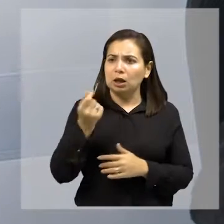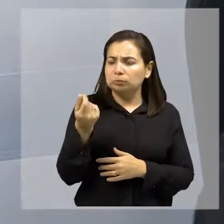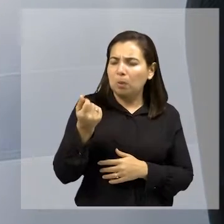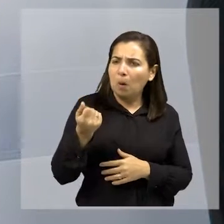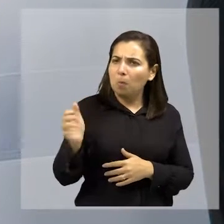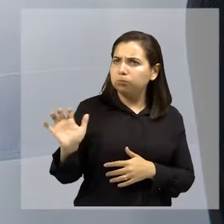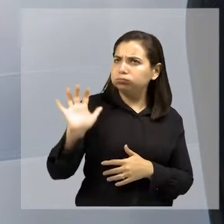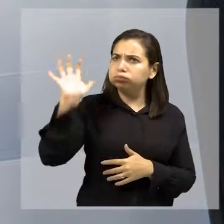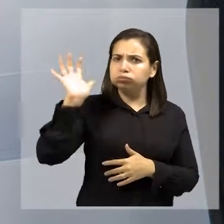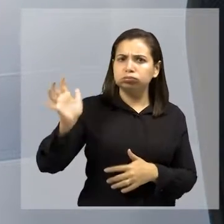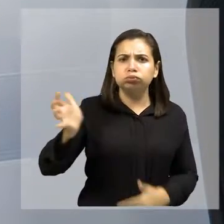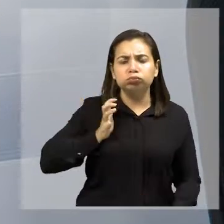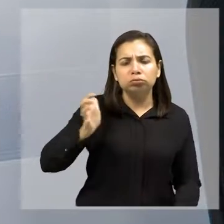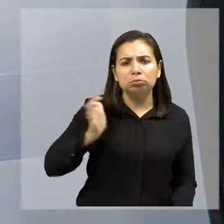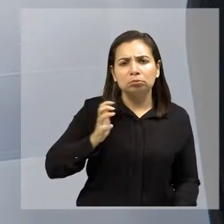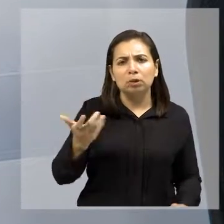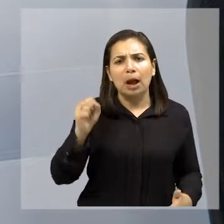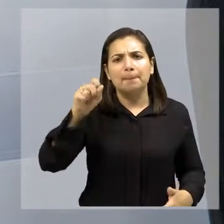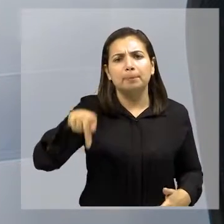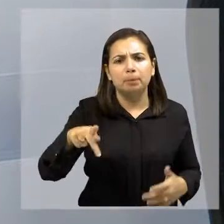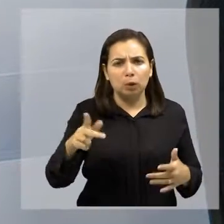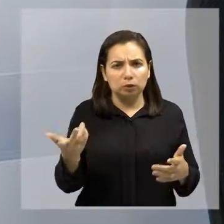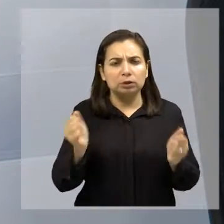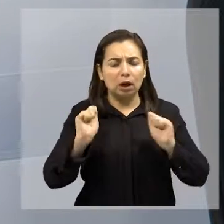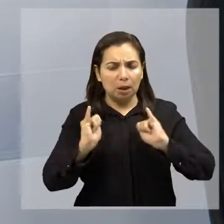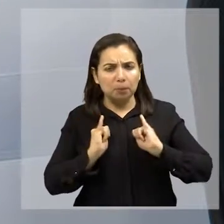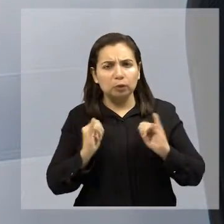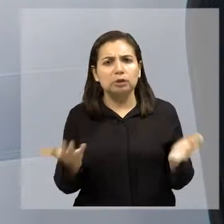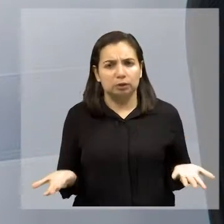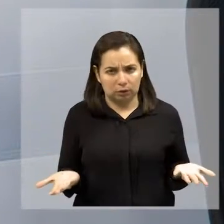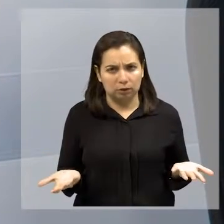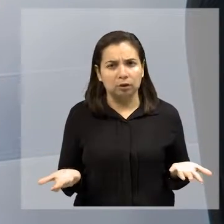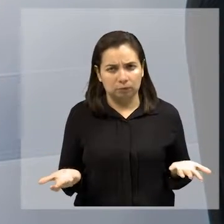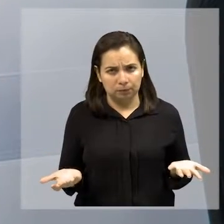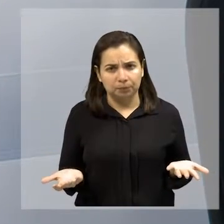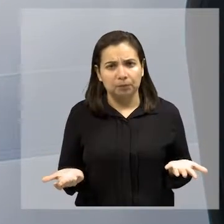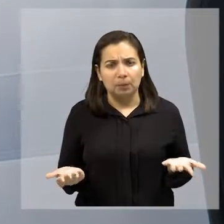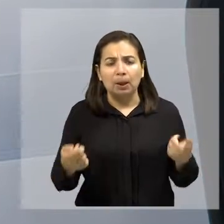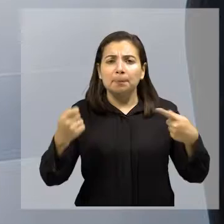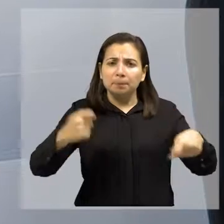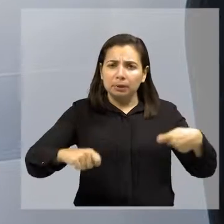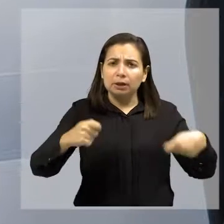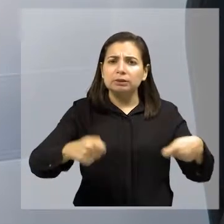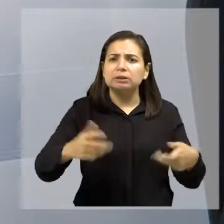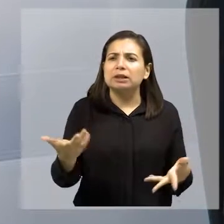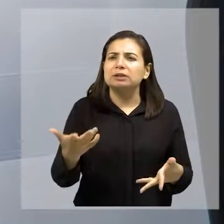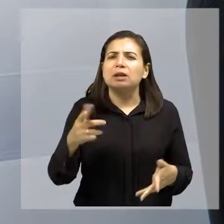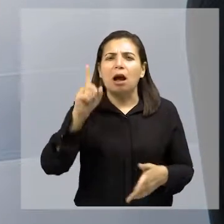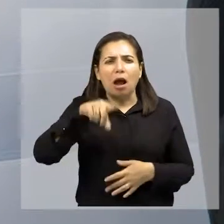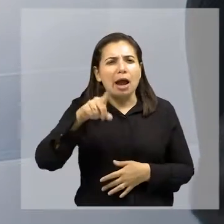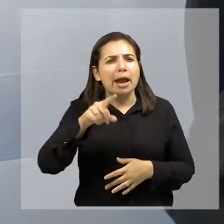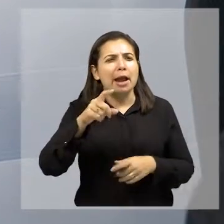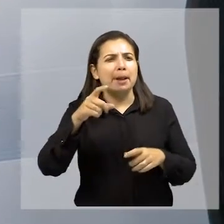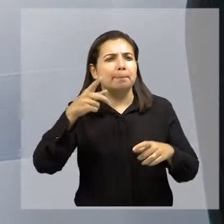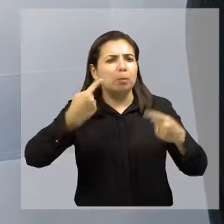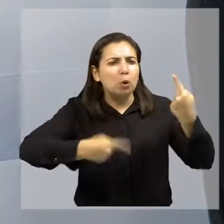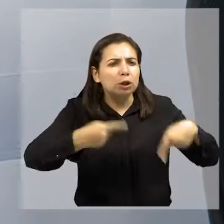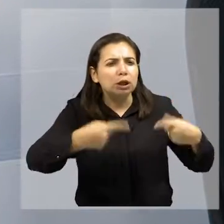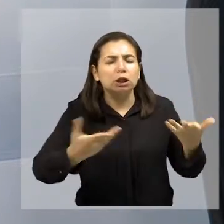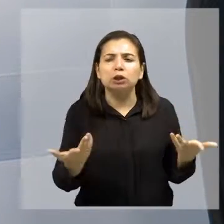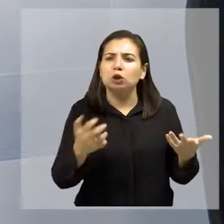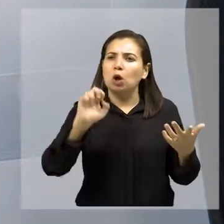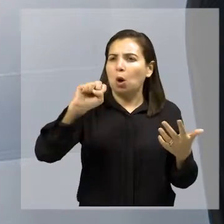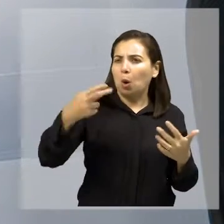as super aposentadorias, que não houvesse nenhum privilégio para político, para mega